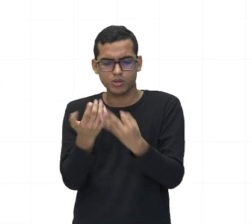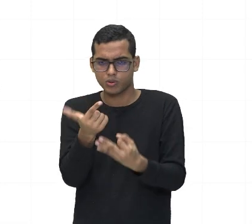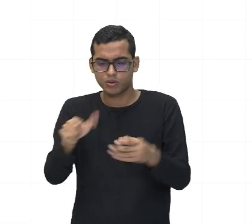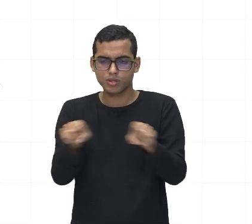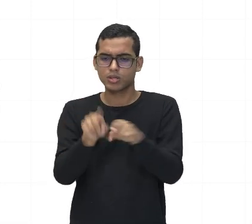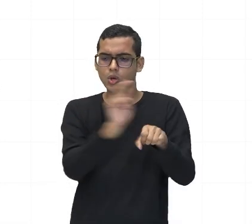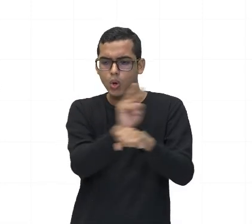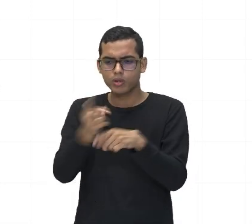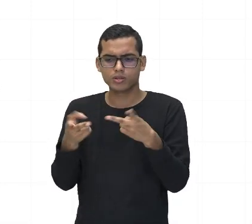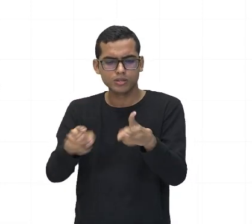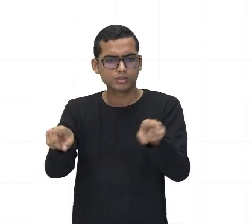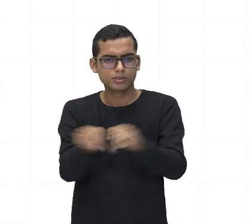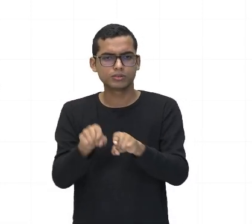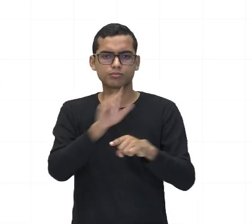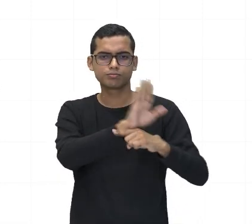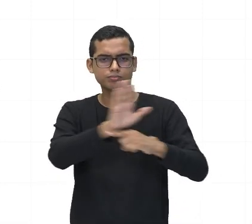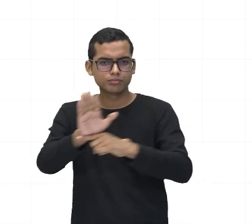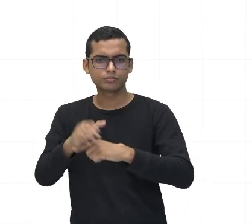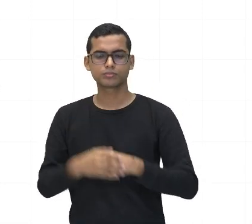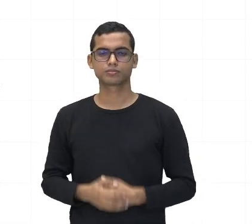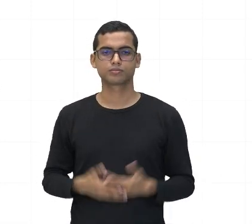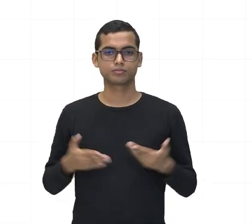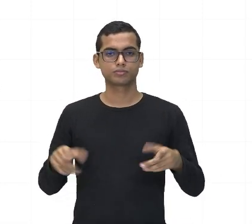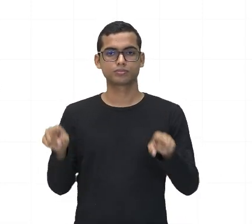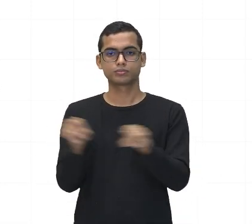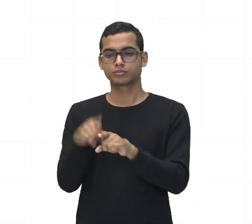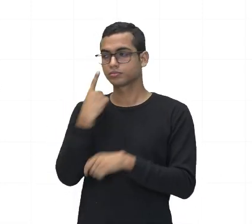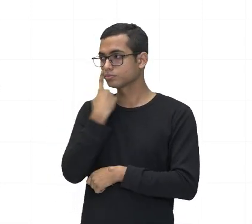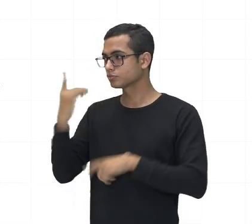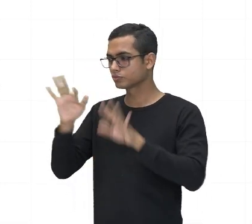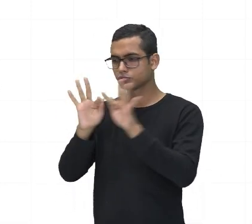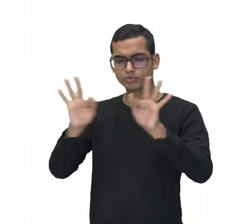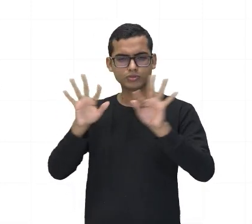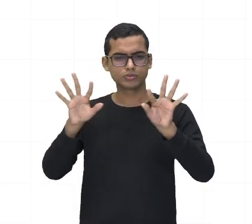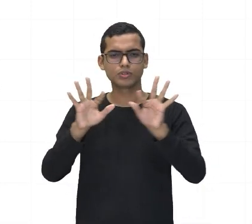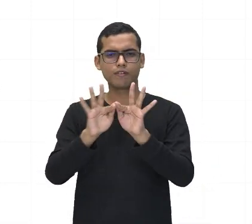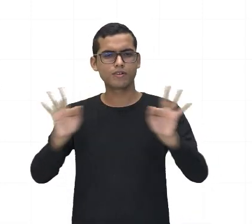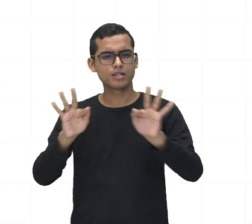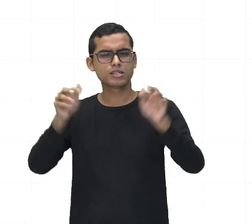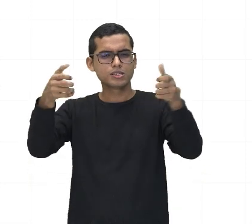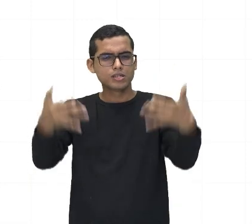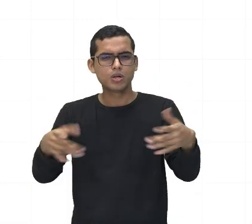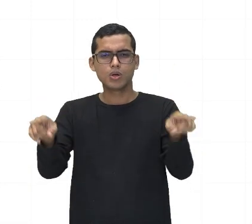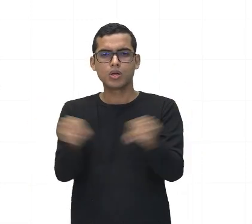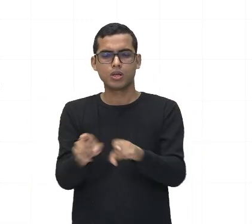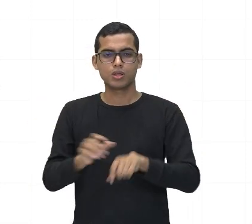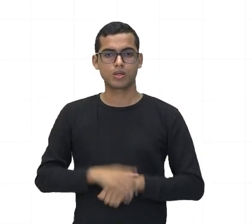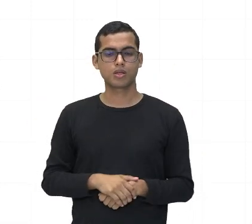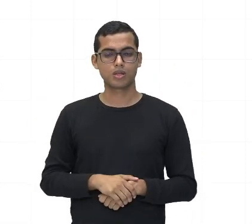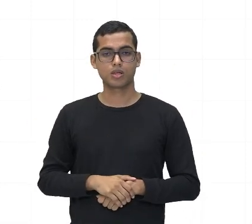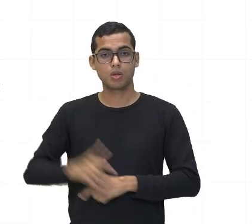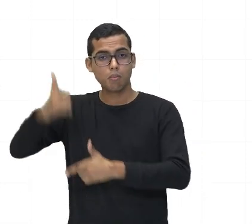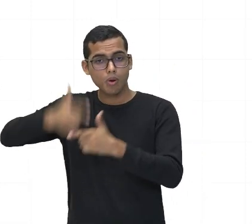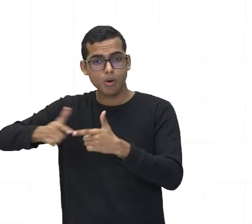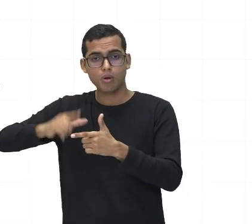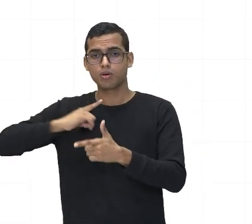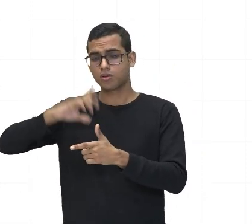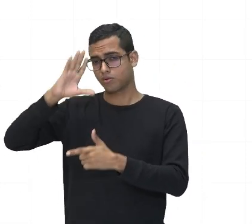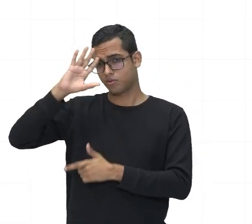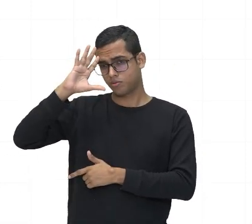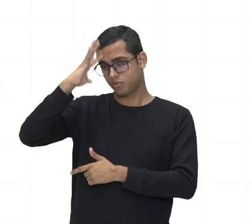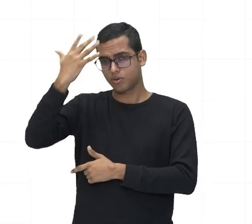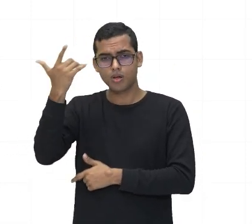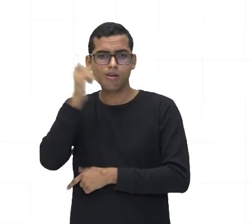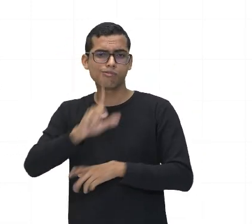essa frase de Pedro Casaldáliga que fala o seguinte: a solução é sempre a esperança, uma